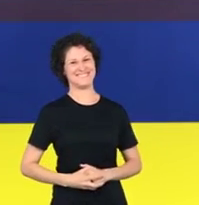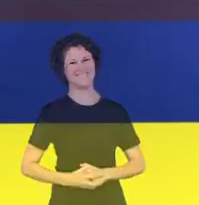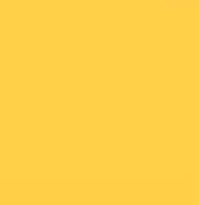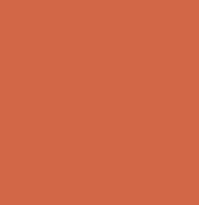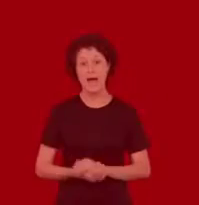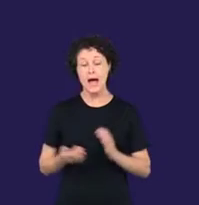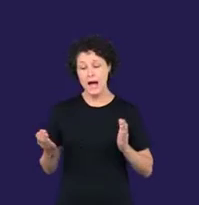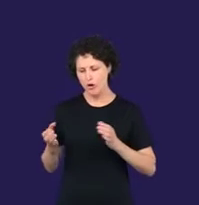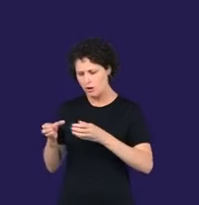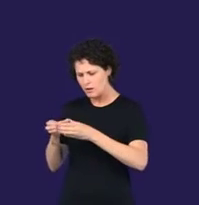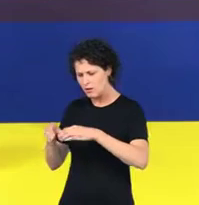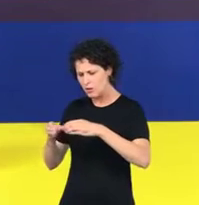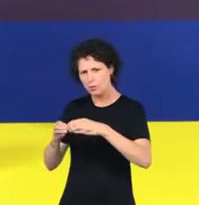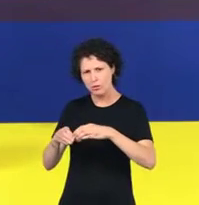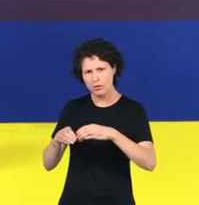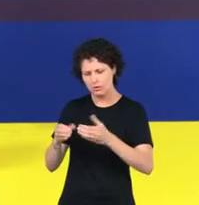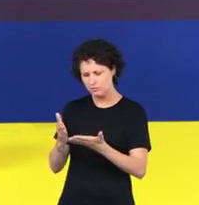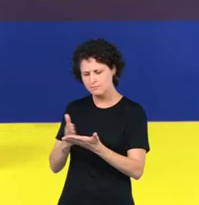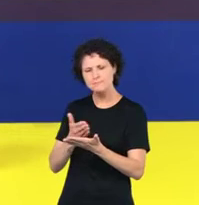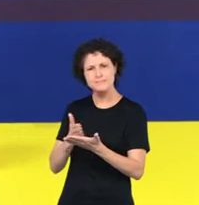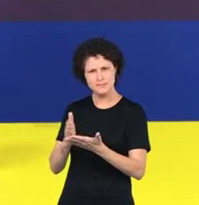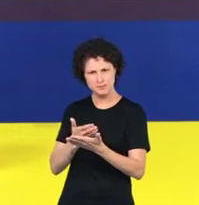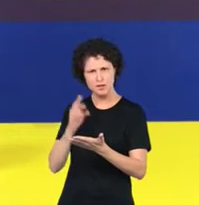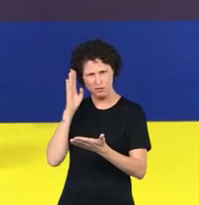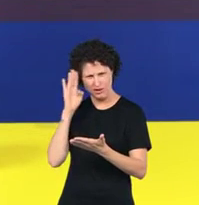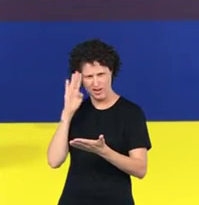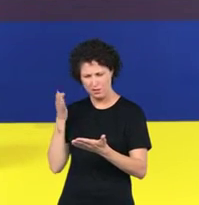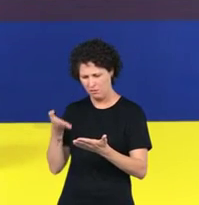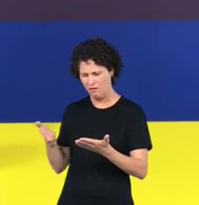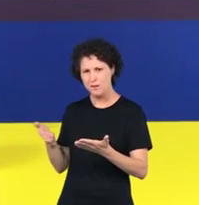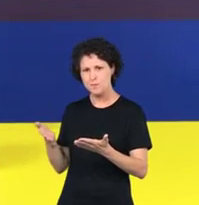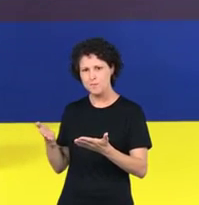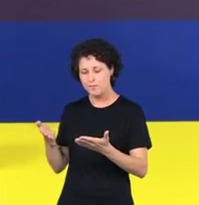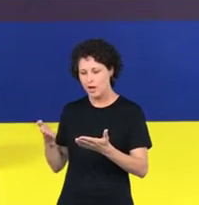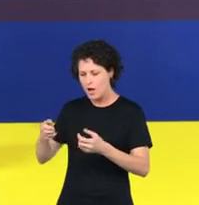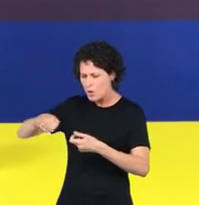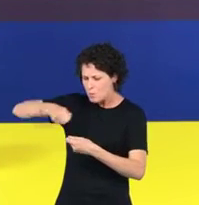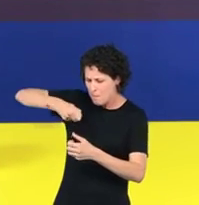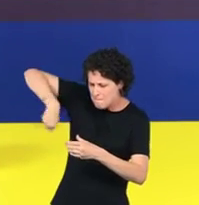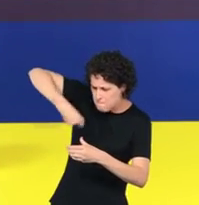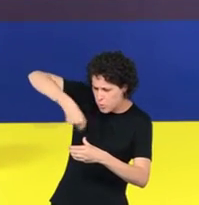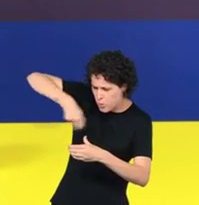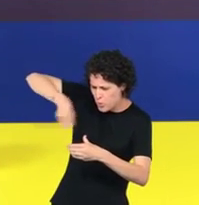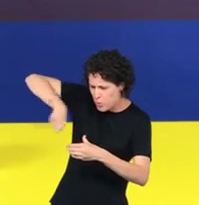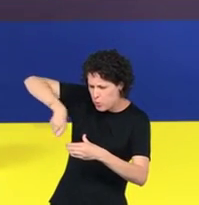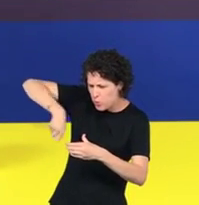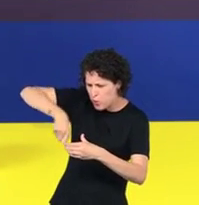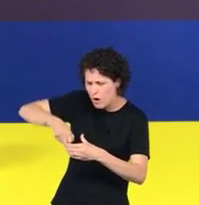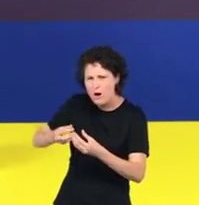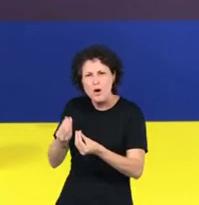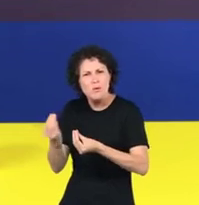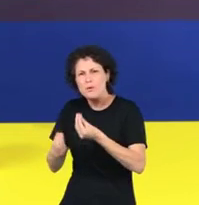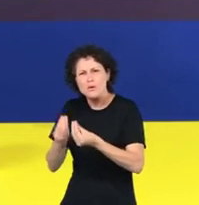neve. A clara em neve é uma mistura heterogênea. Você sabia disso? Bom, você pode